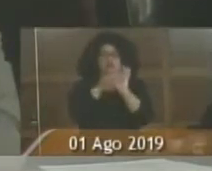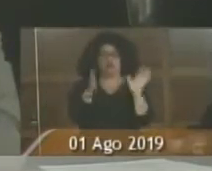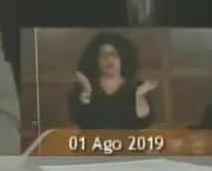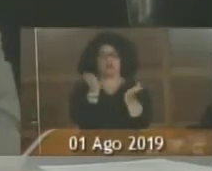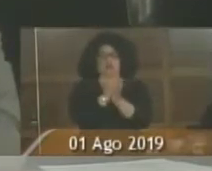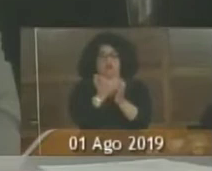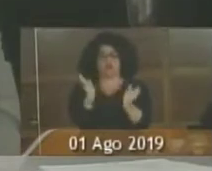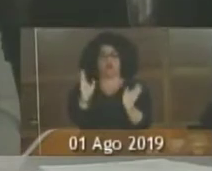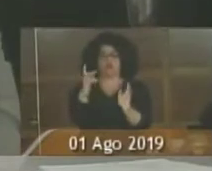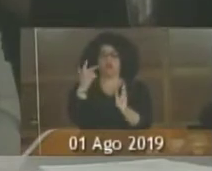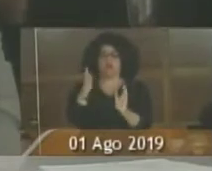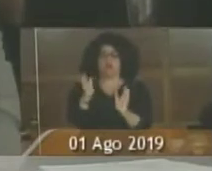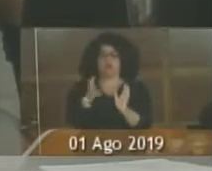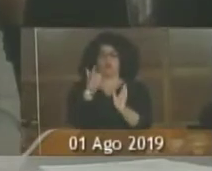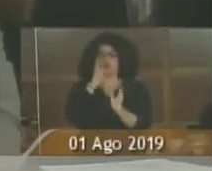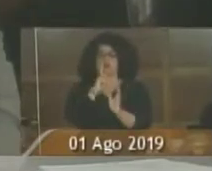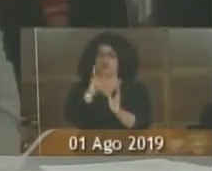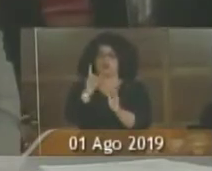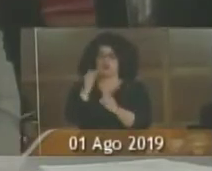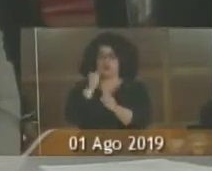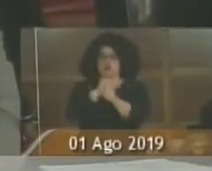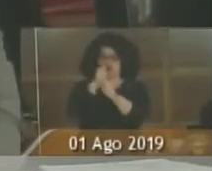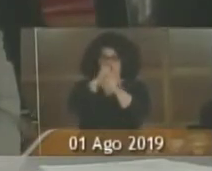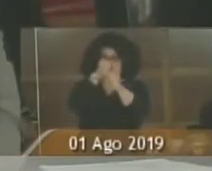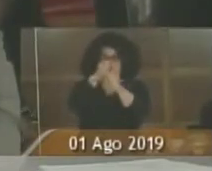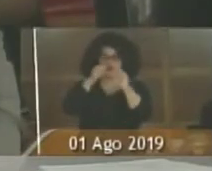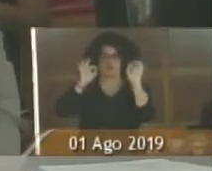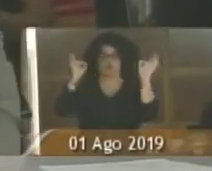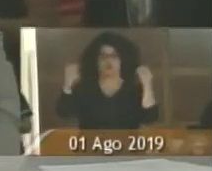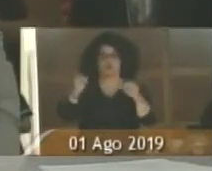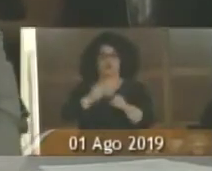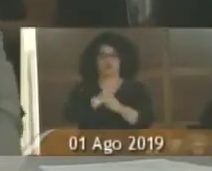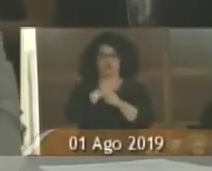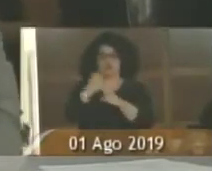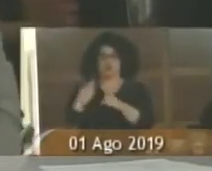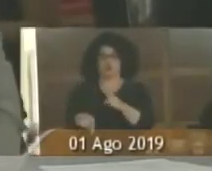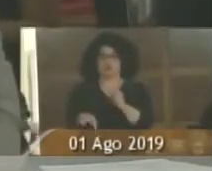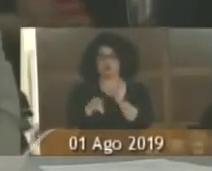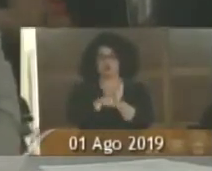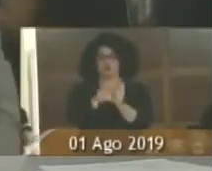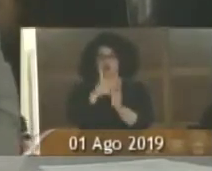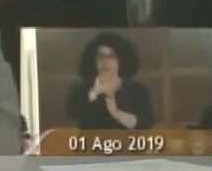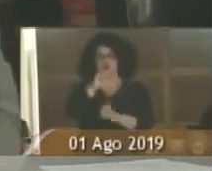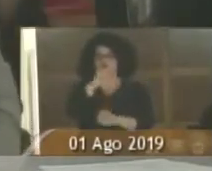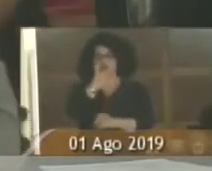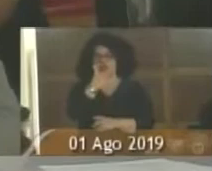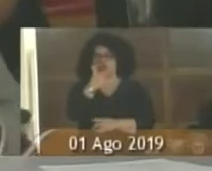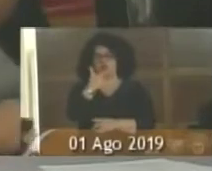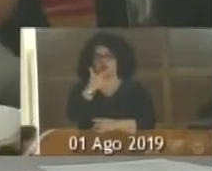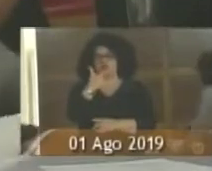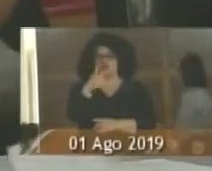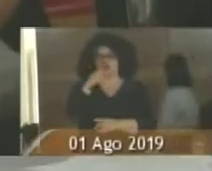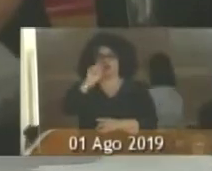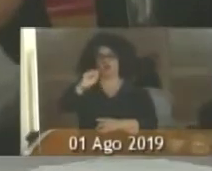contratação de empresa para a realização das obras de toda a extensão do piso do Cais da Lapa a partir do dia 29/7.